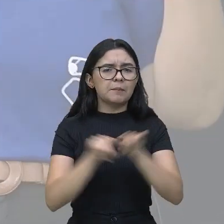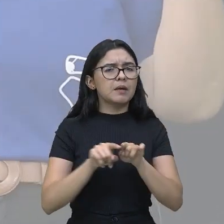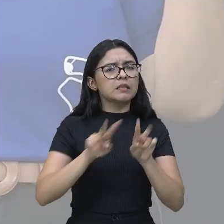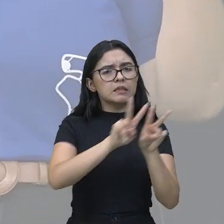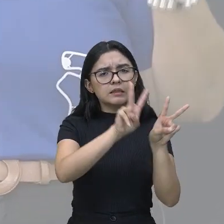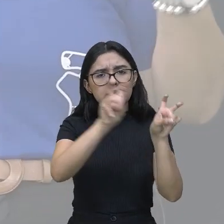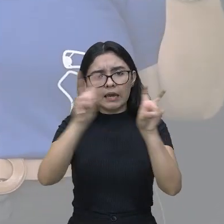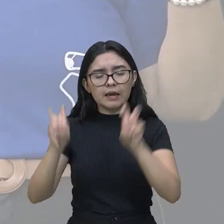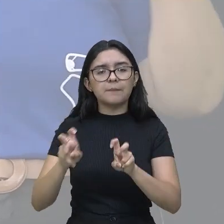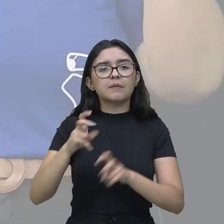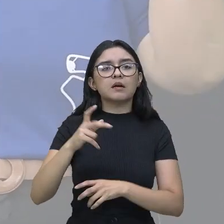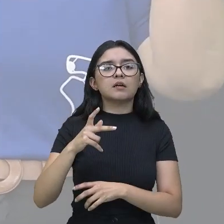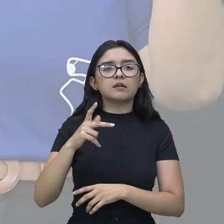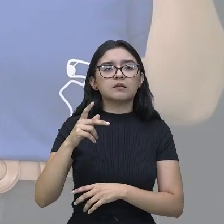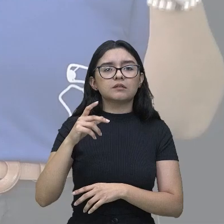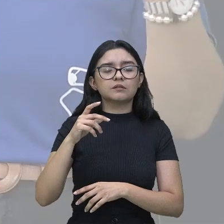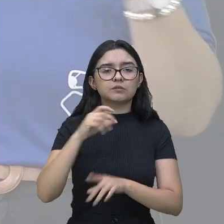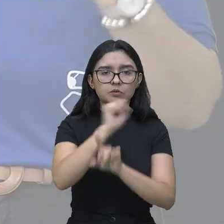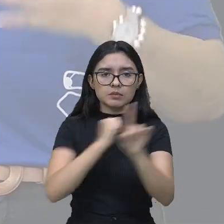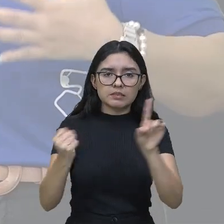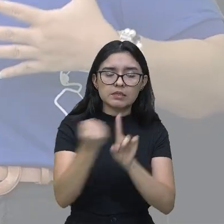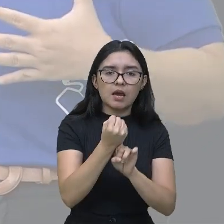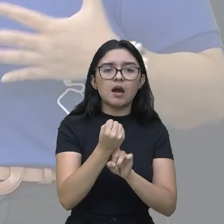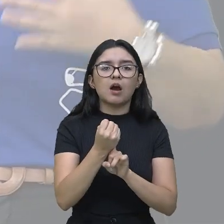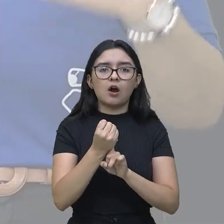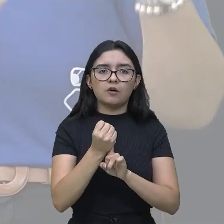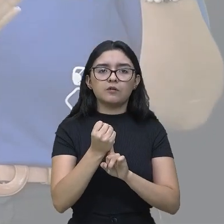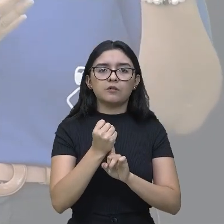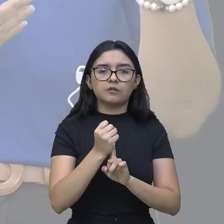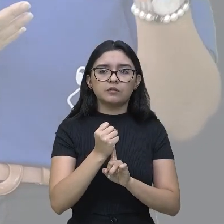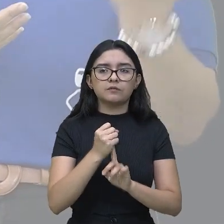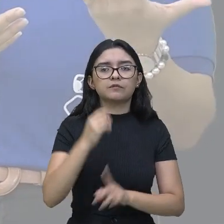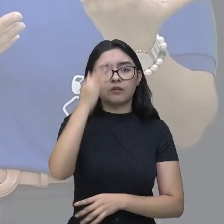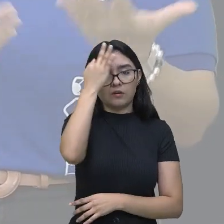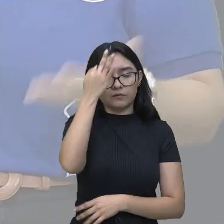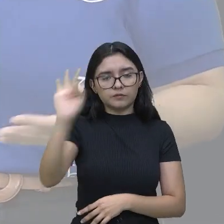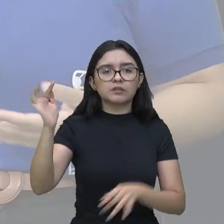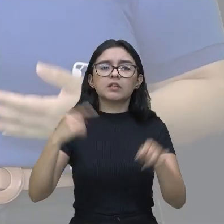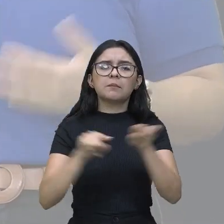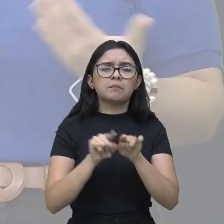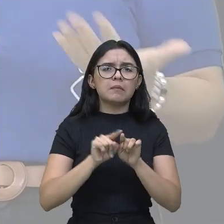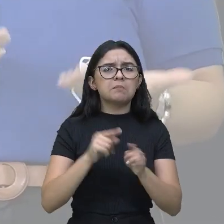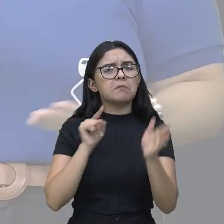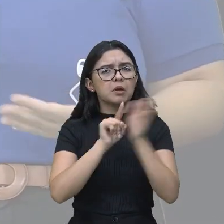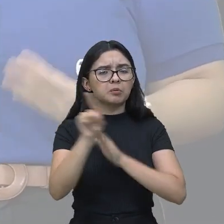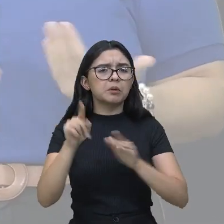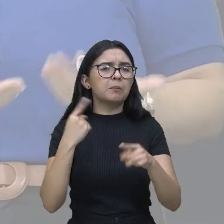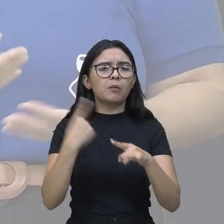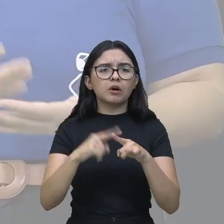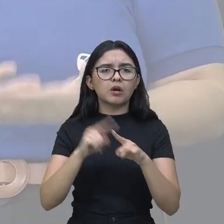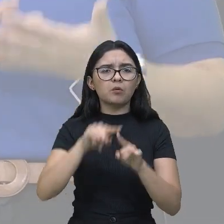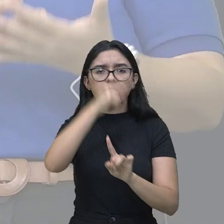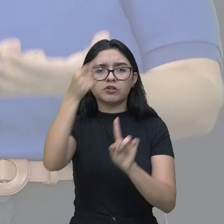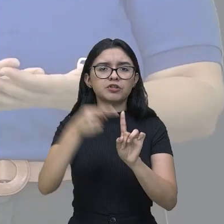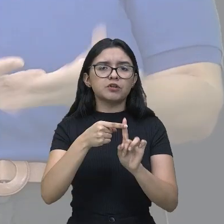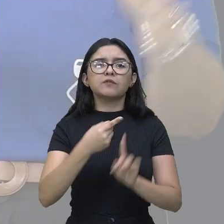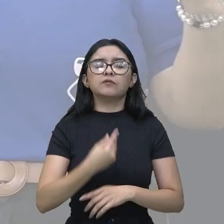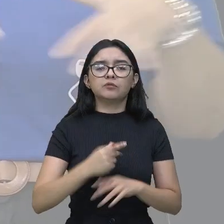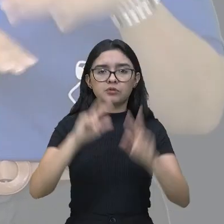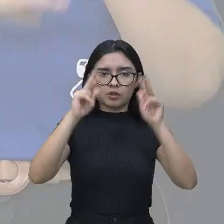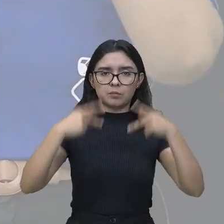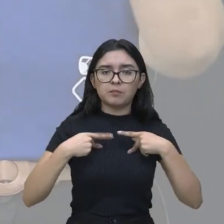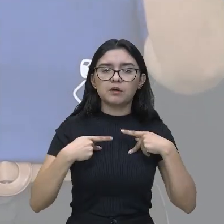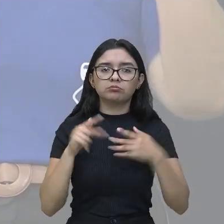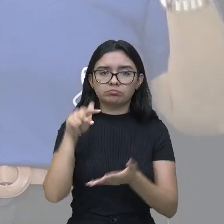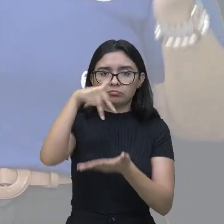social, filosófica, né? Questionamentos sobre o ser humano no mundo. E também a questão existencial.